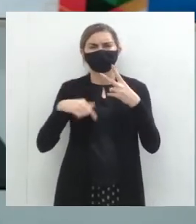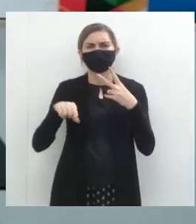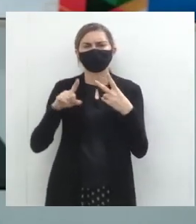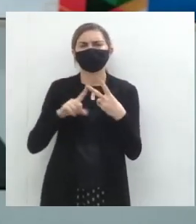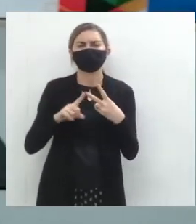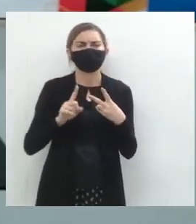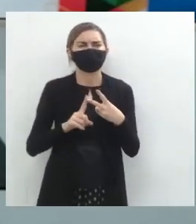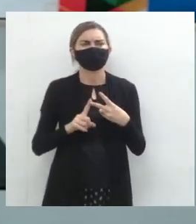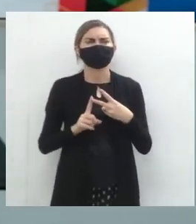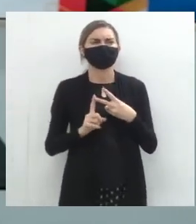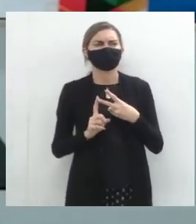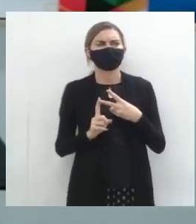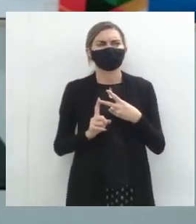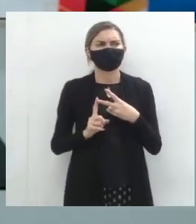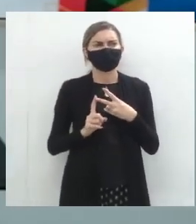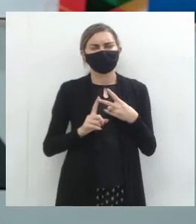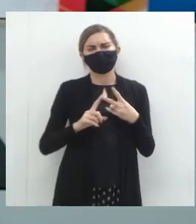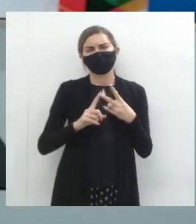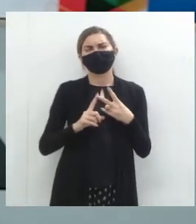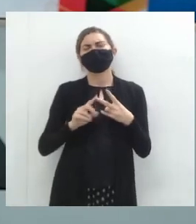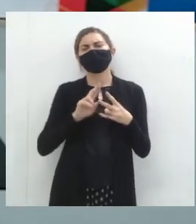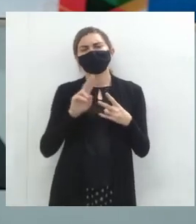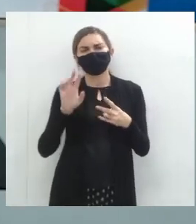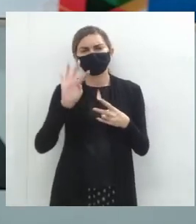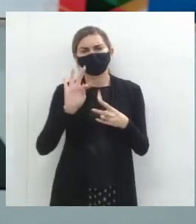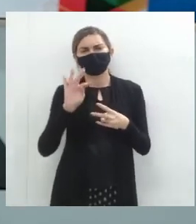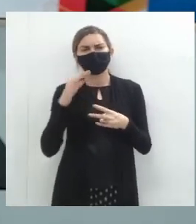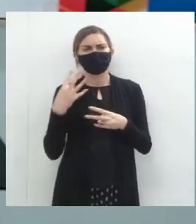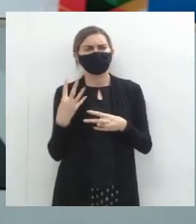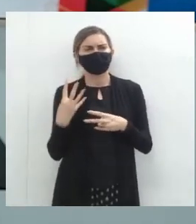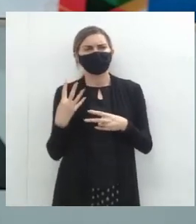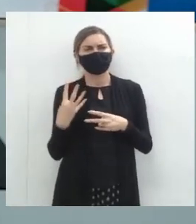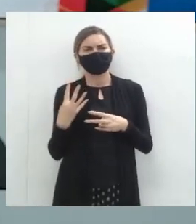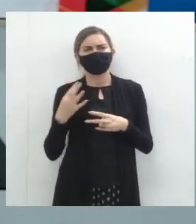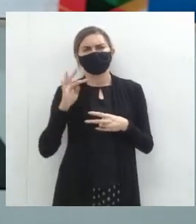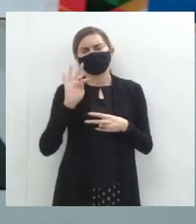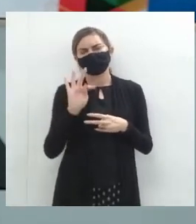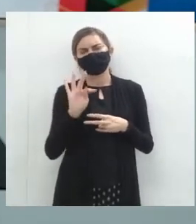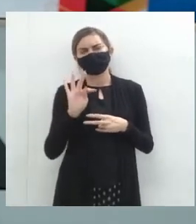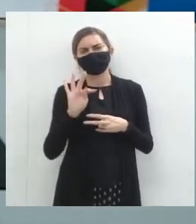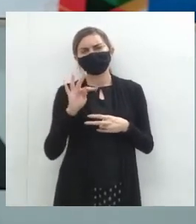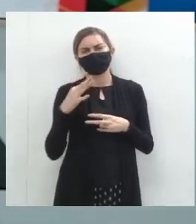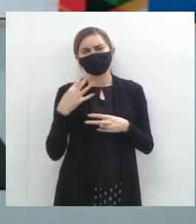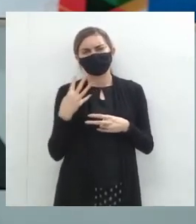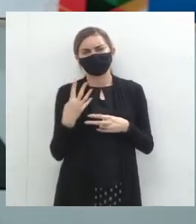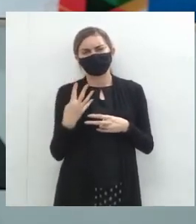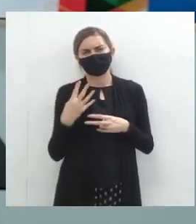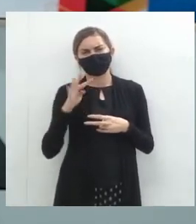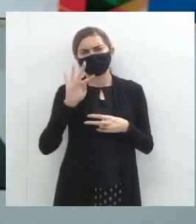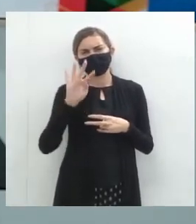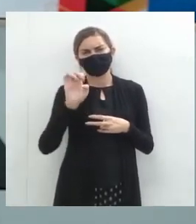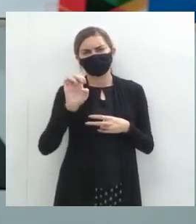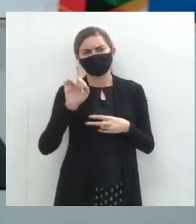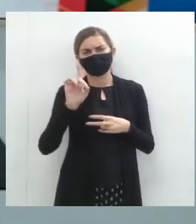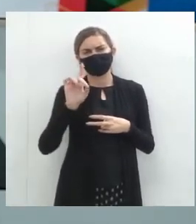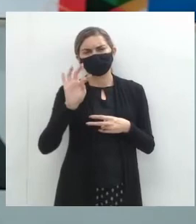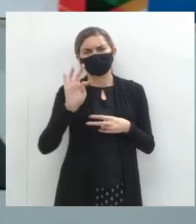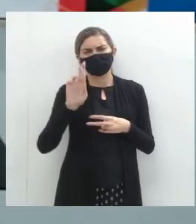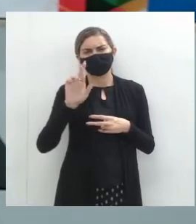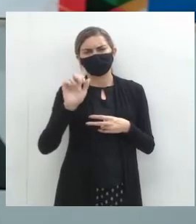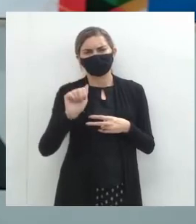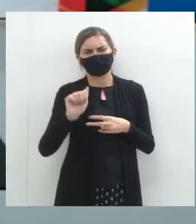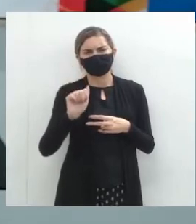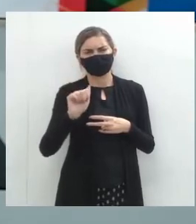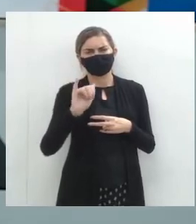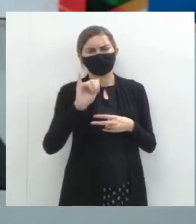ó, que é chamado de T4. O T4 vê o nome dele, tetra,